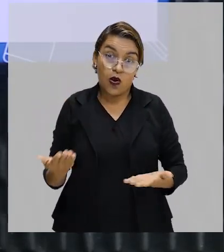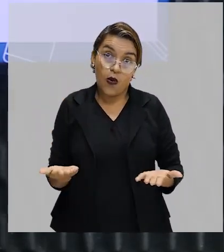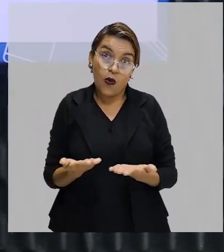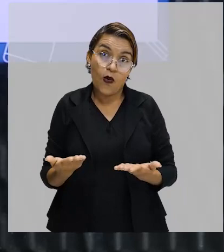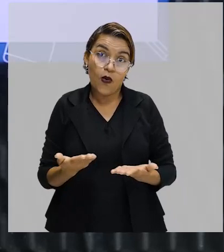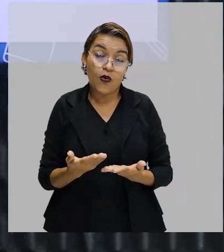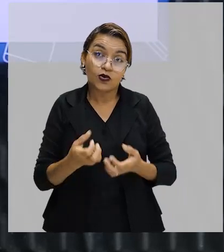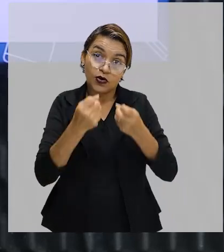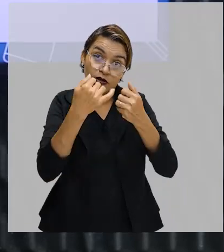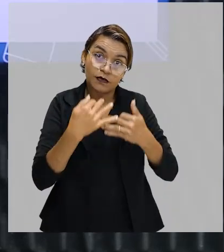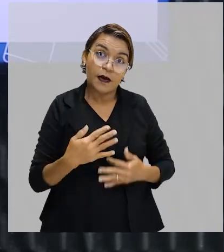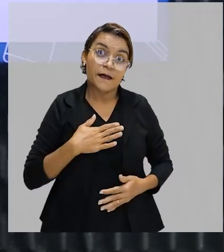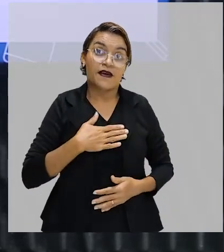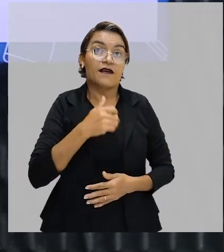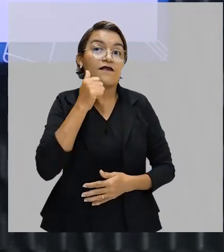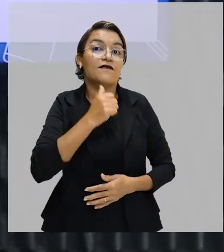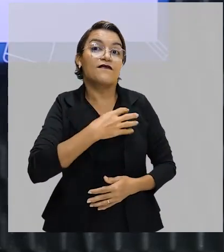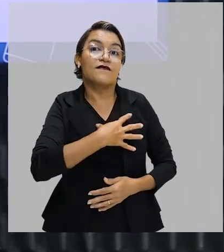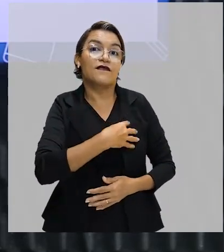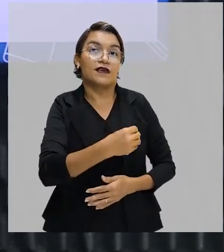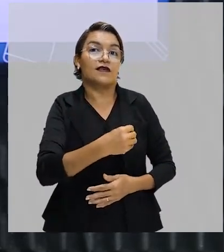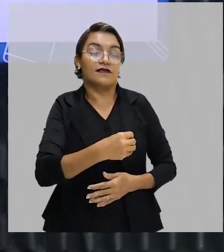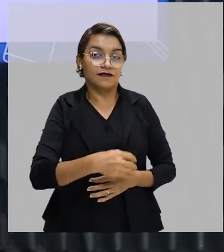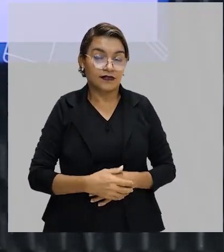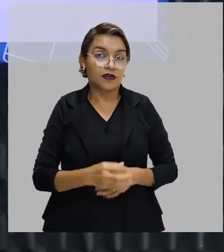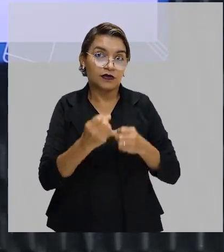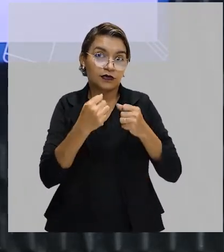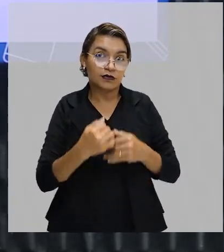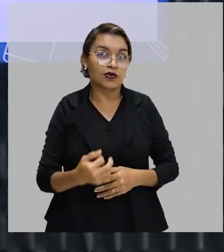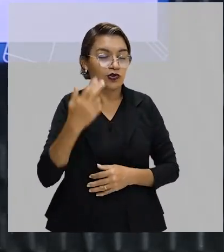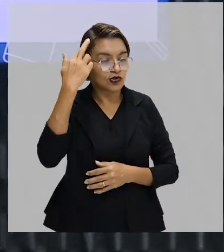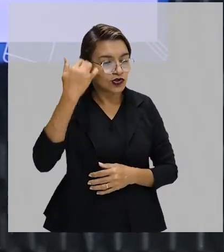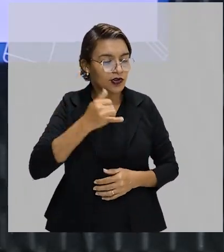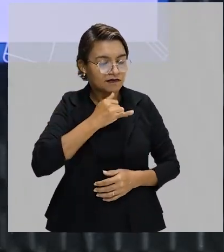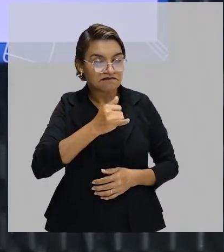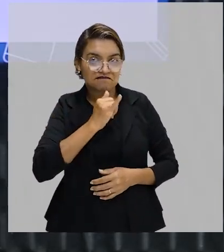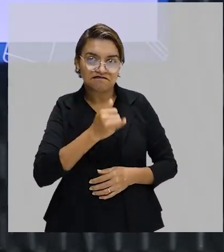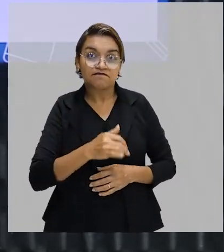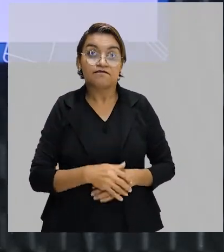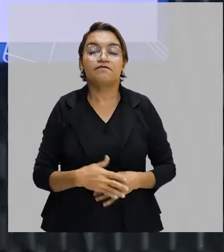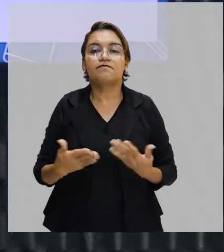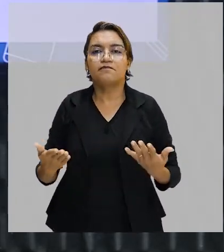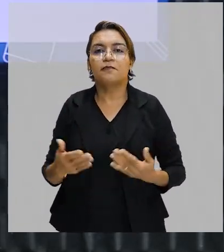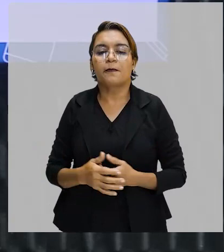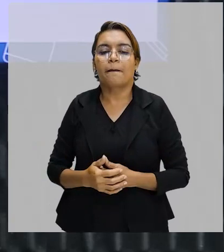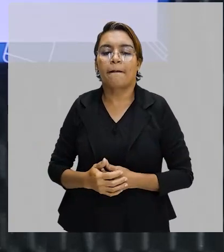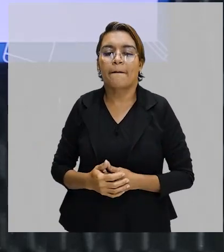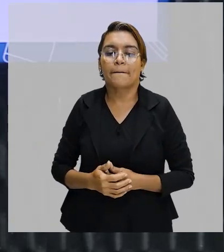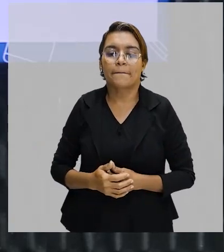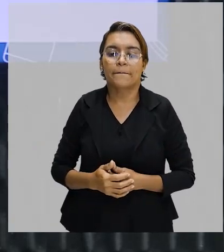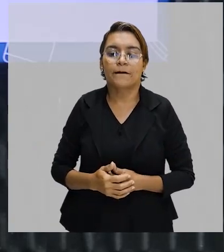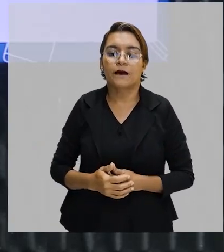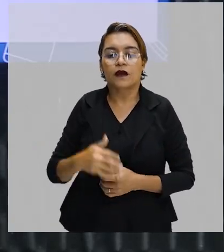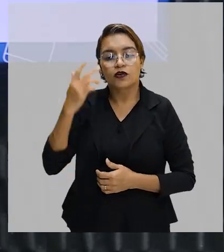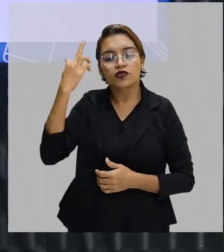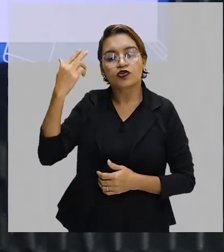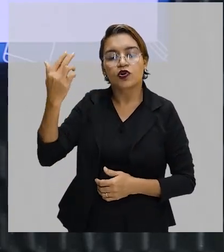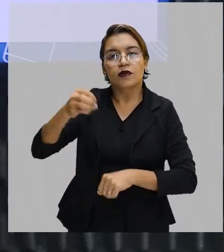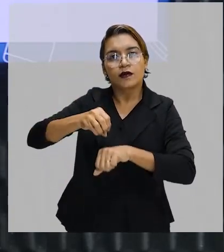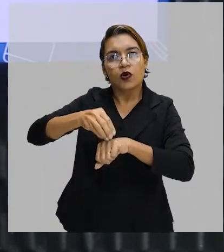há uma necessidade quando eu preciso com problematizar uma situação se é normal todo mundo faz Então essas histórias têm sido